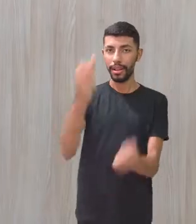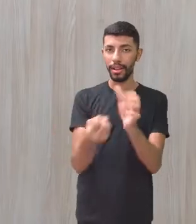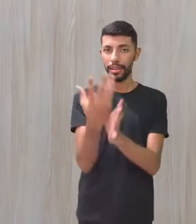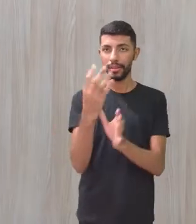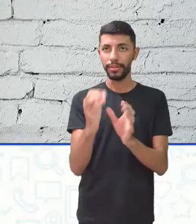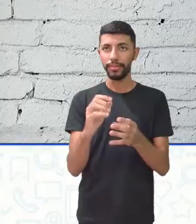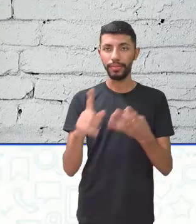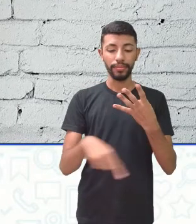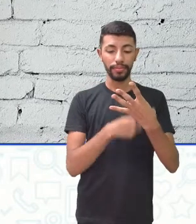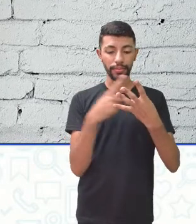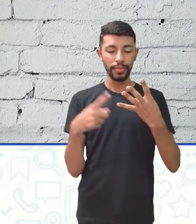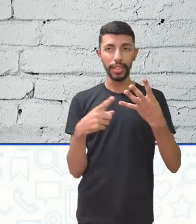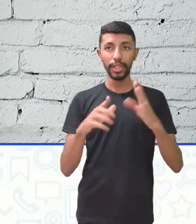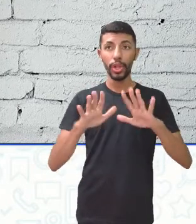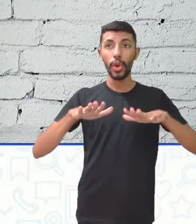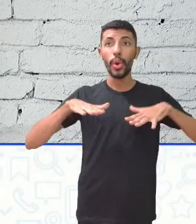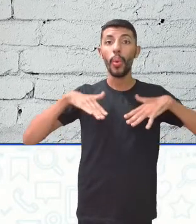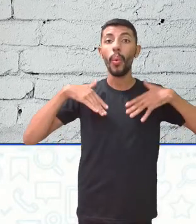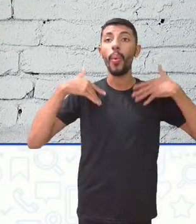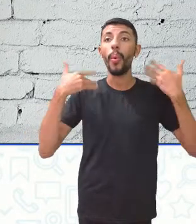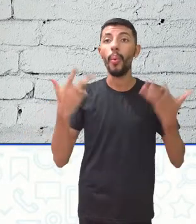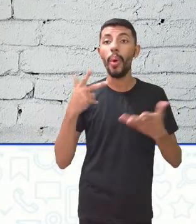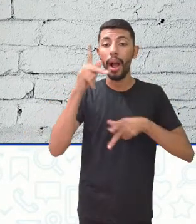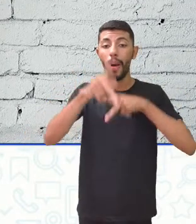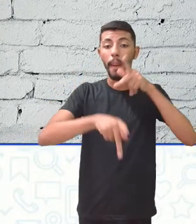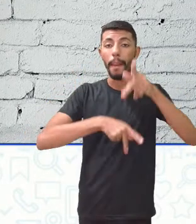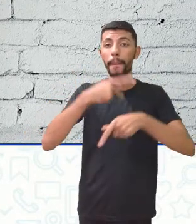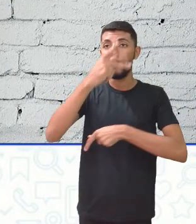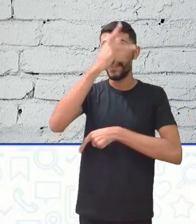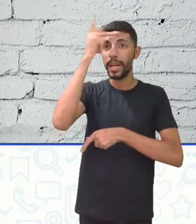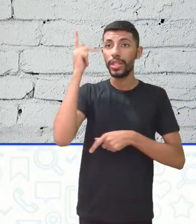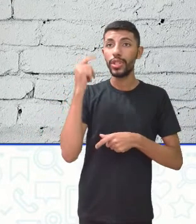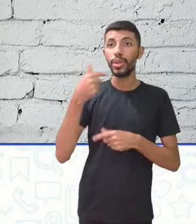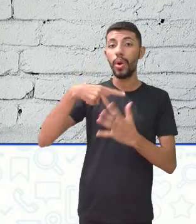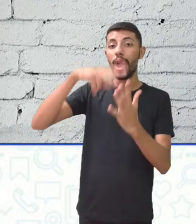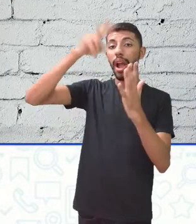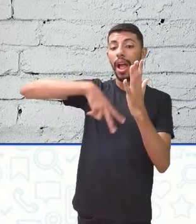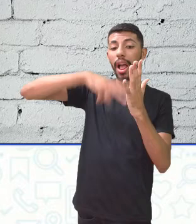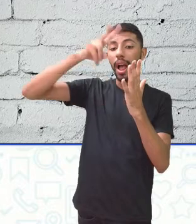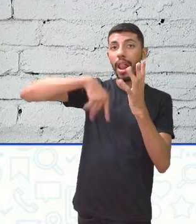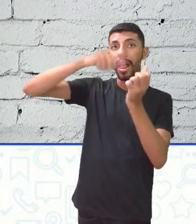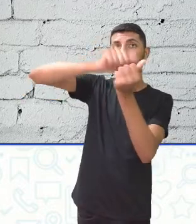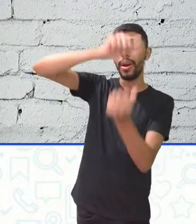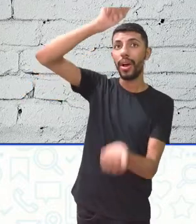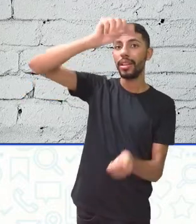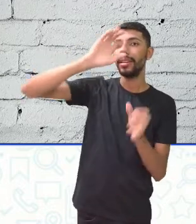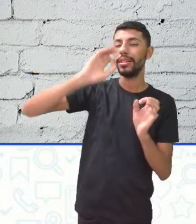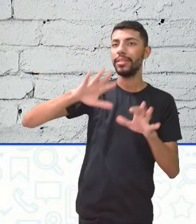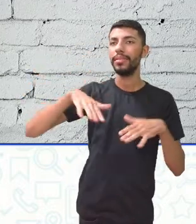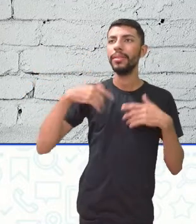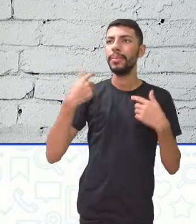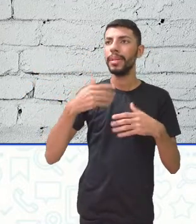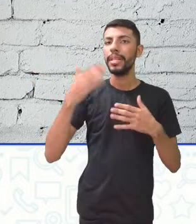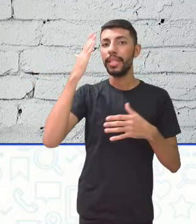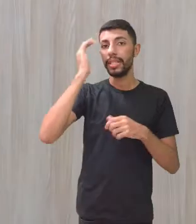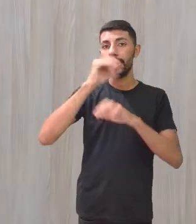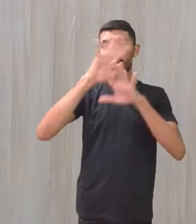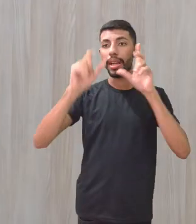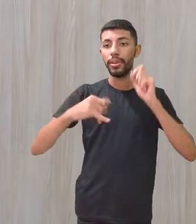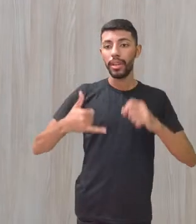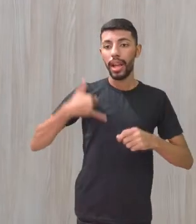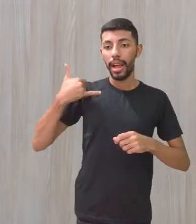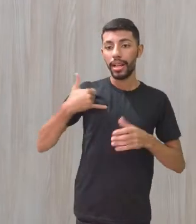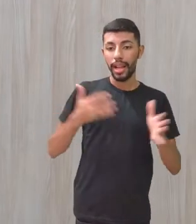é o meu público leitor? Importante também, né? Eu preciso ter muito na cabeça bem definido qual é a faixa etária que eu preciso me